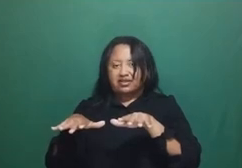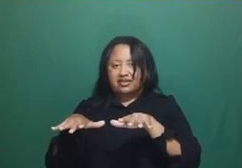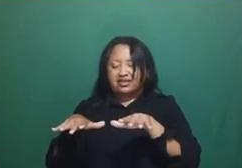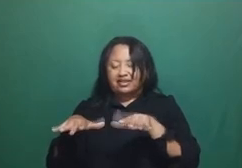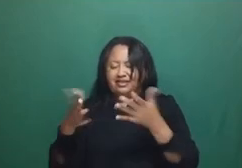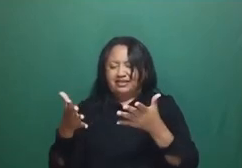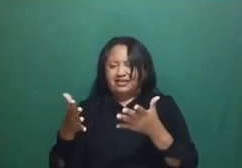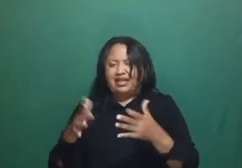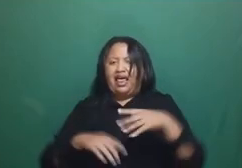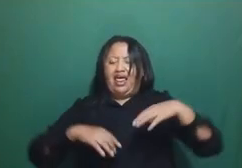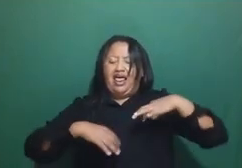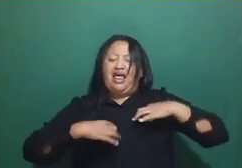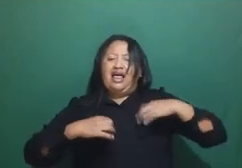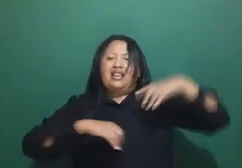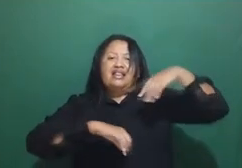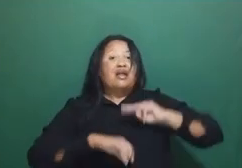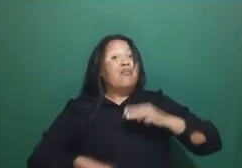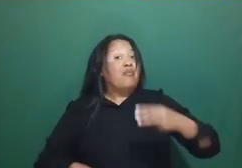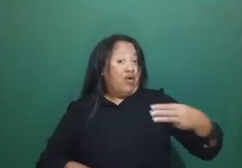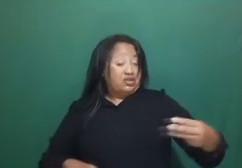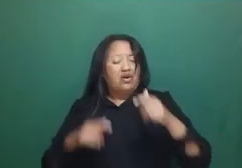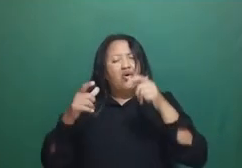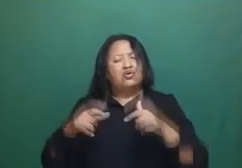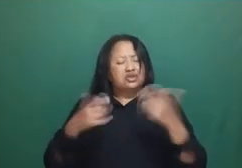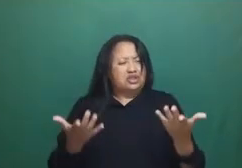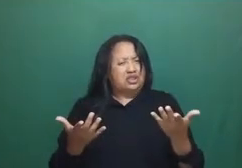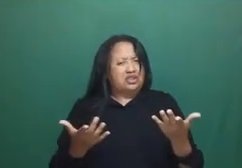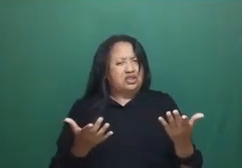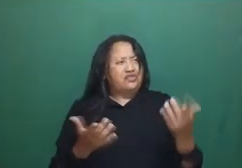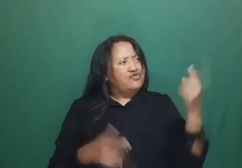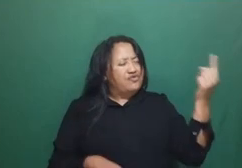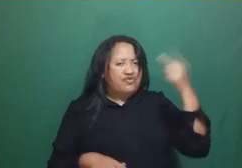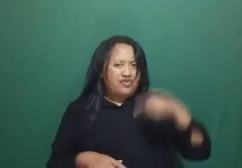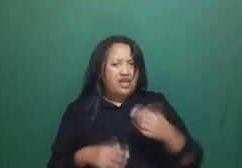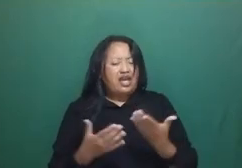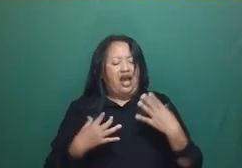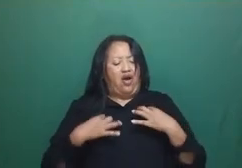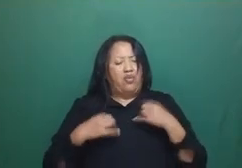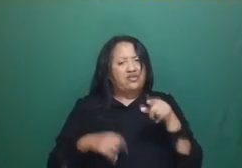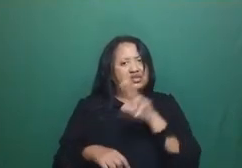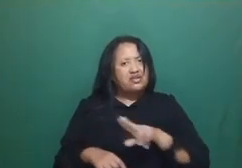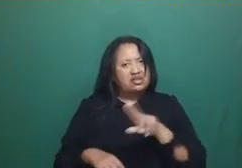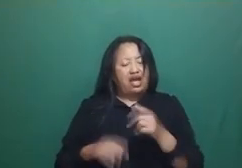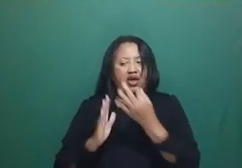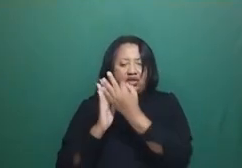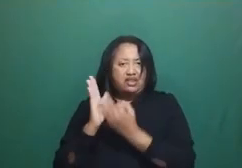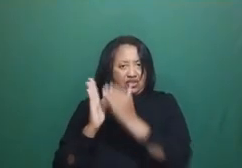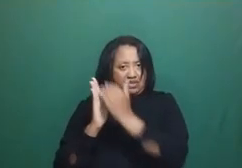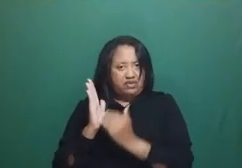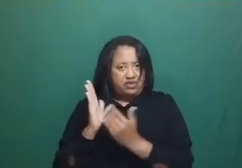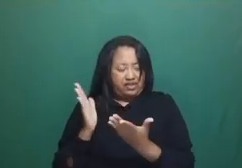de onde vem a roupa que você tá usando né porque não tem dinheiro na roupa e aí o textinho para baixo diz